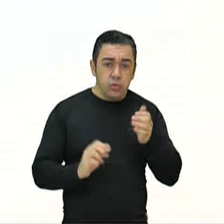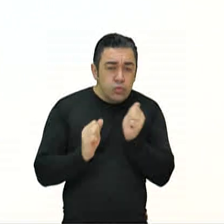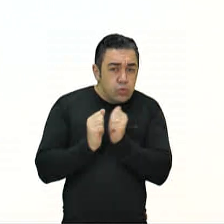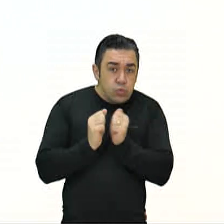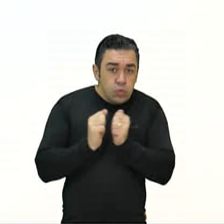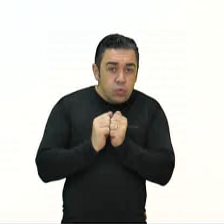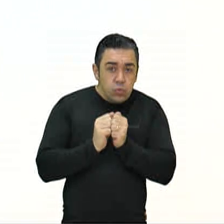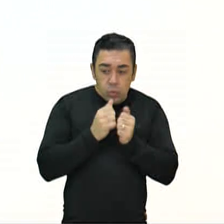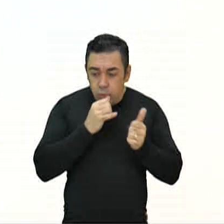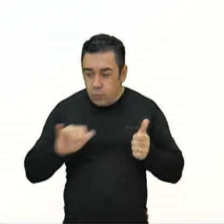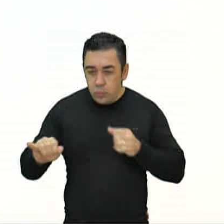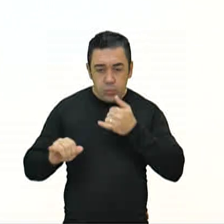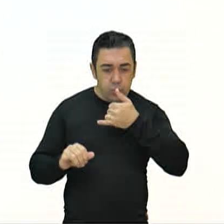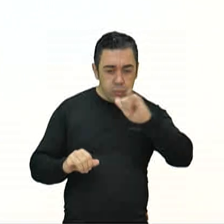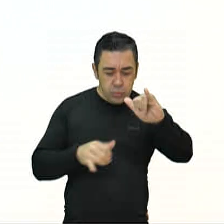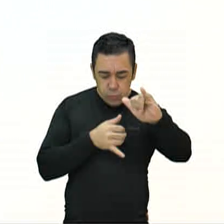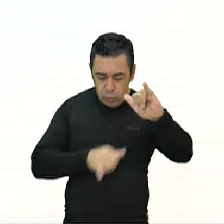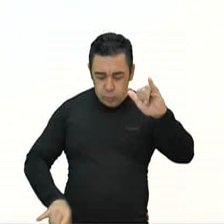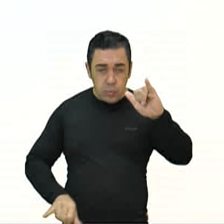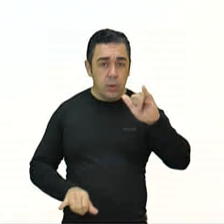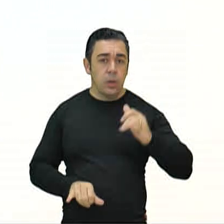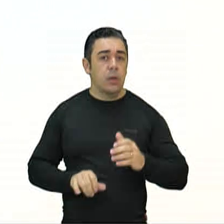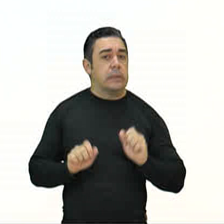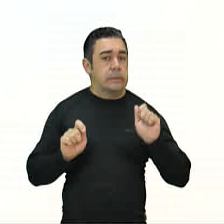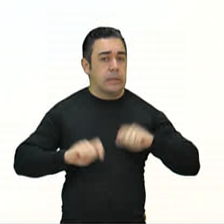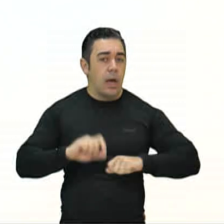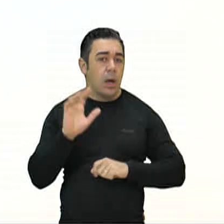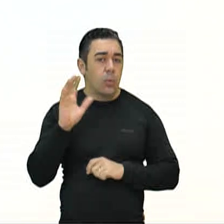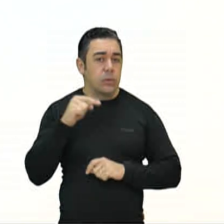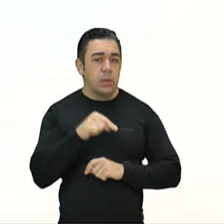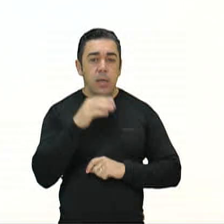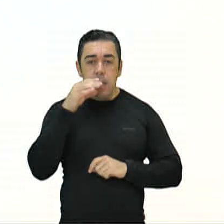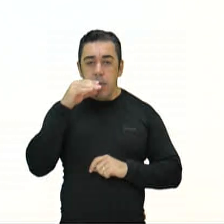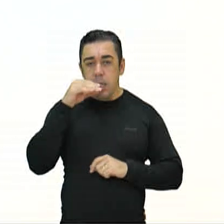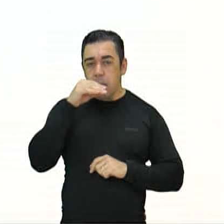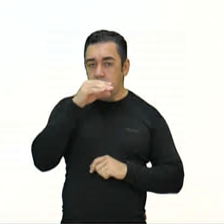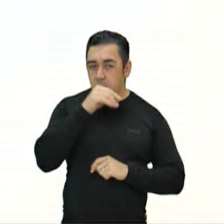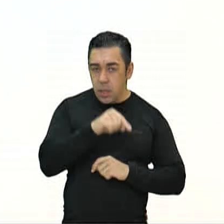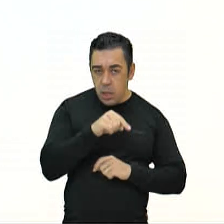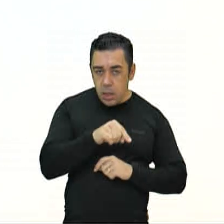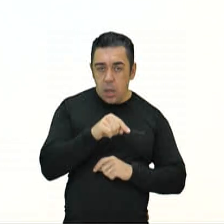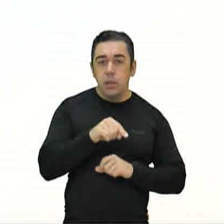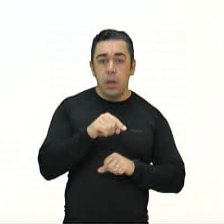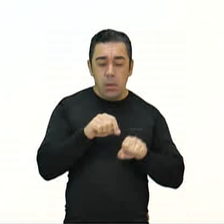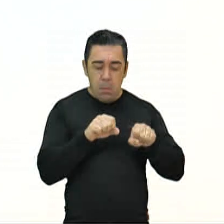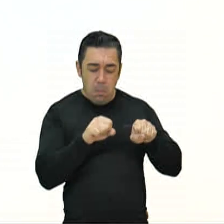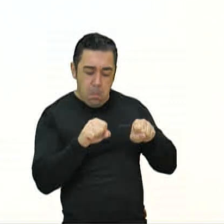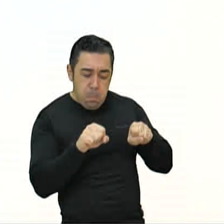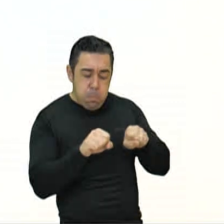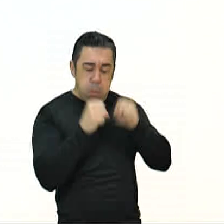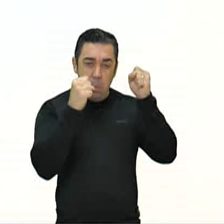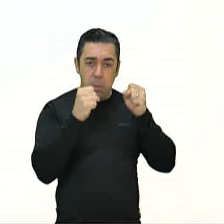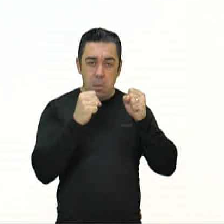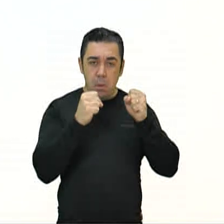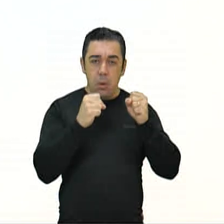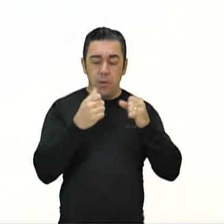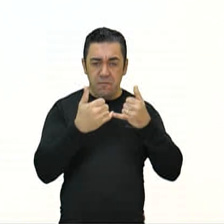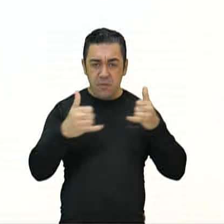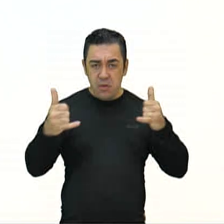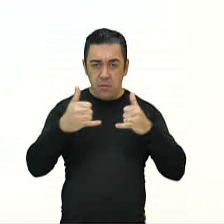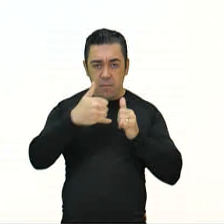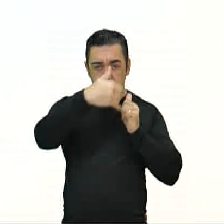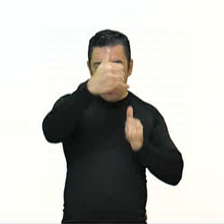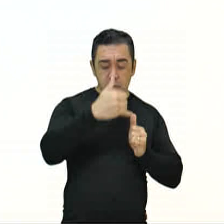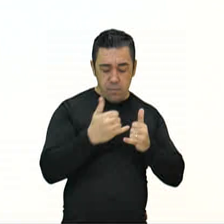da mesma tomada de força. Isso pode ocasionar um aquecimento prejudicial e até queima das